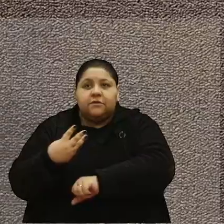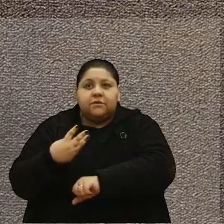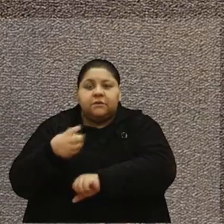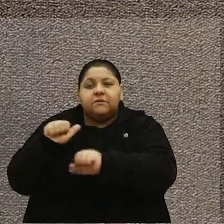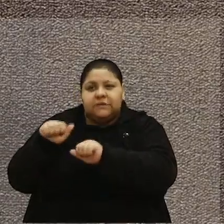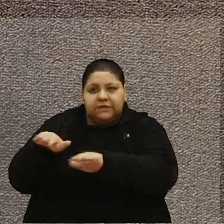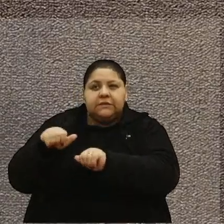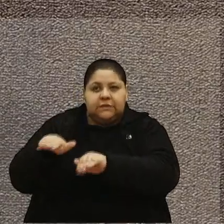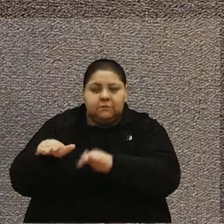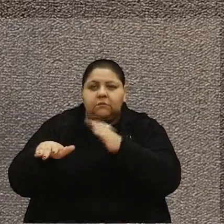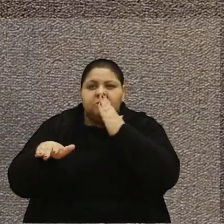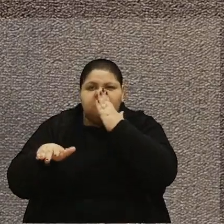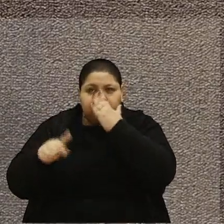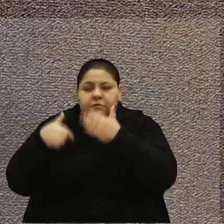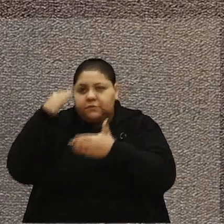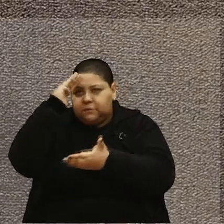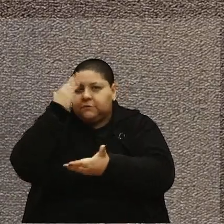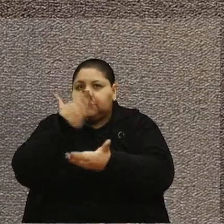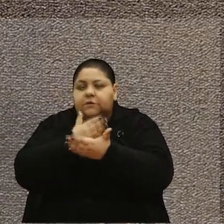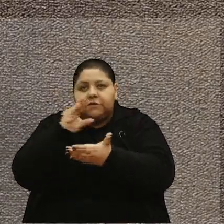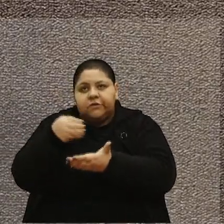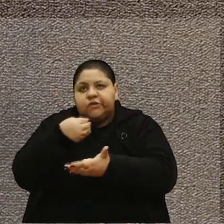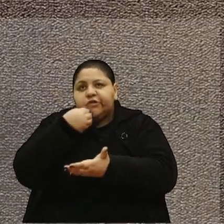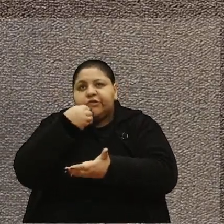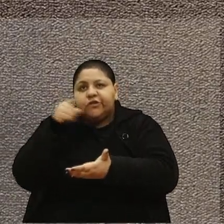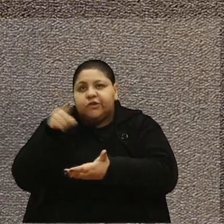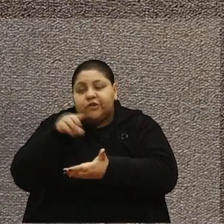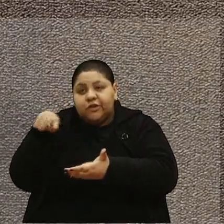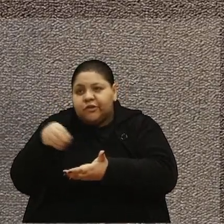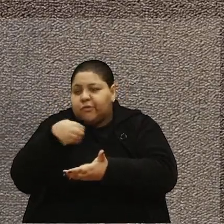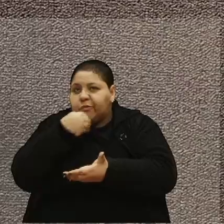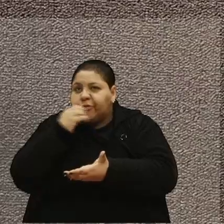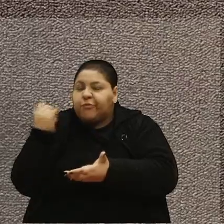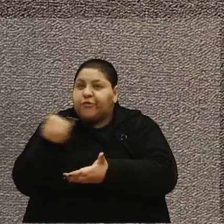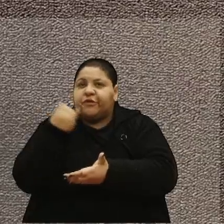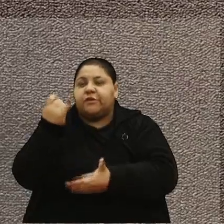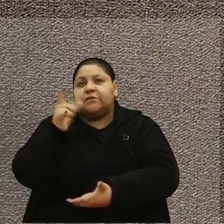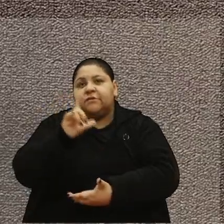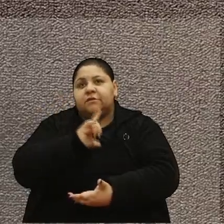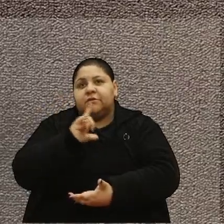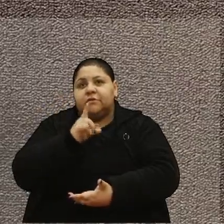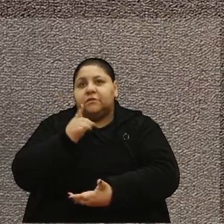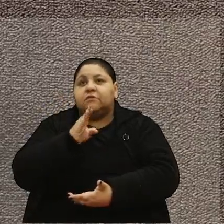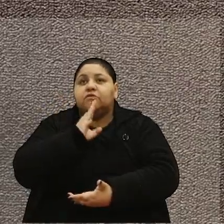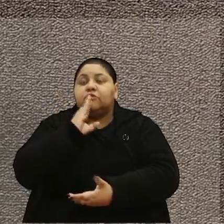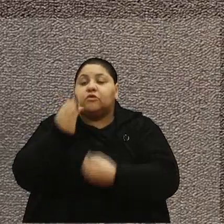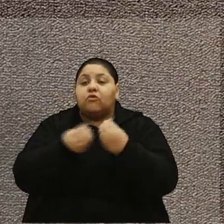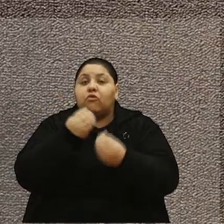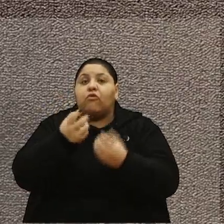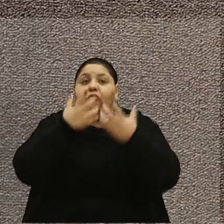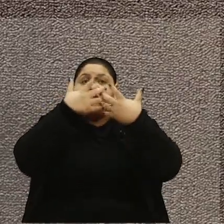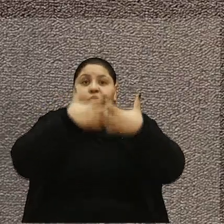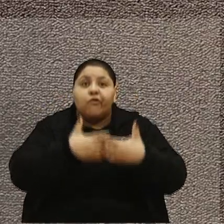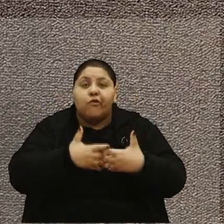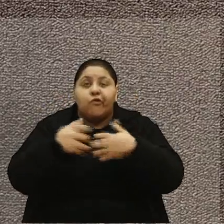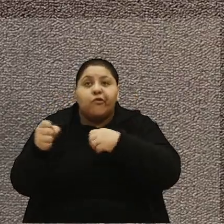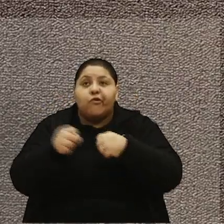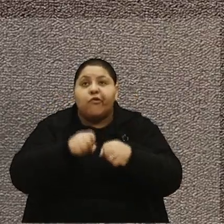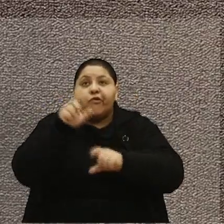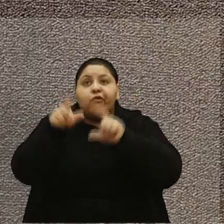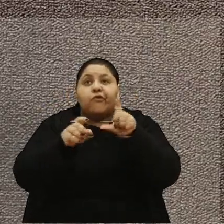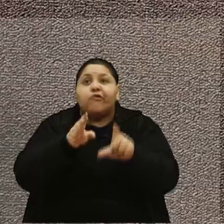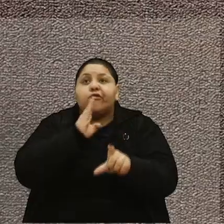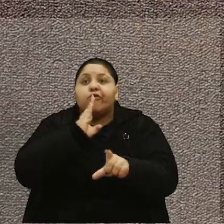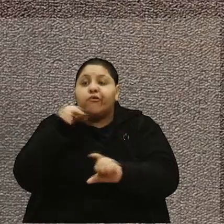de setembro, tenho certeza que vai aproveitar. Isso é uma oportunidade ímpar que o senhor tem, até para conhecer como funciona um dos poderes. As pessoas às vezes